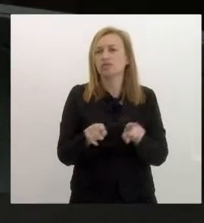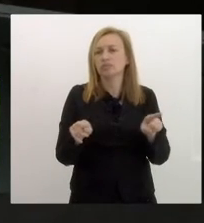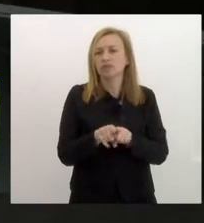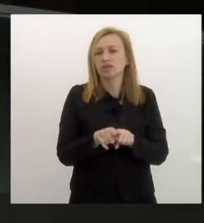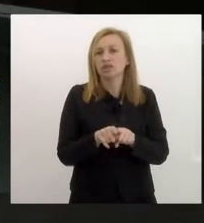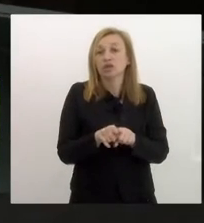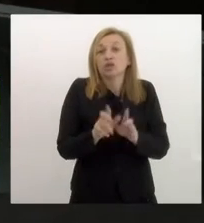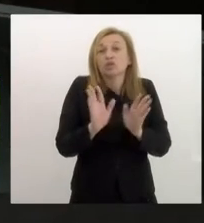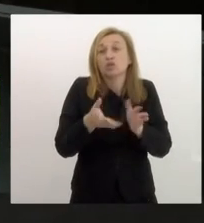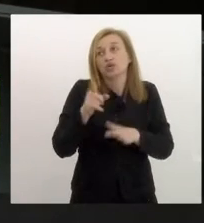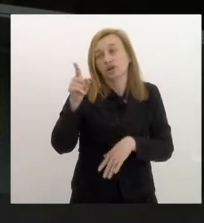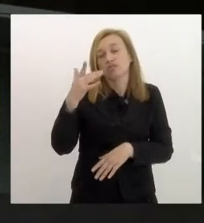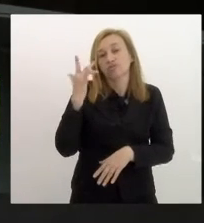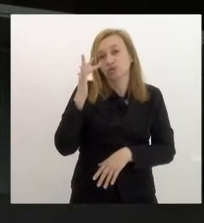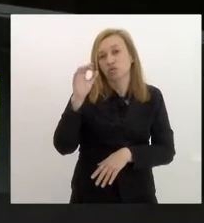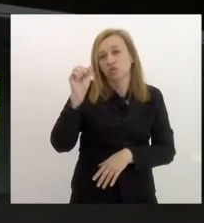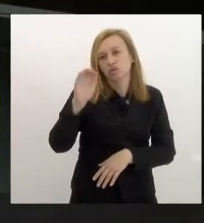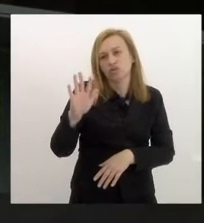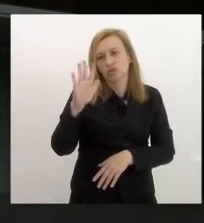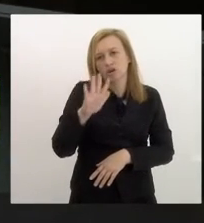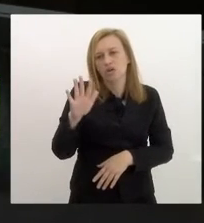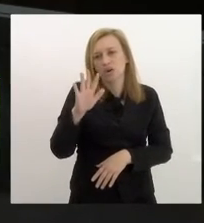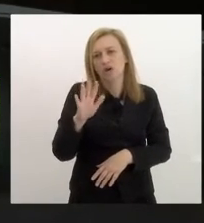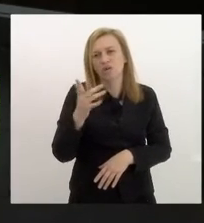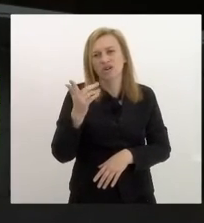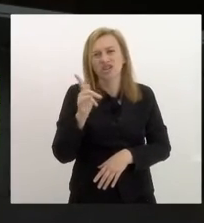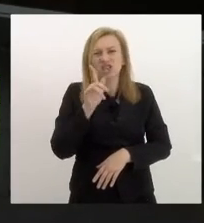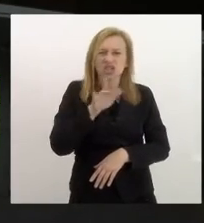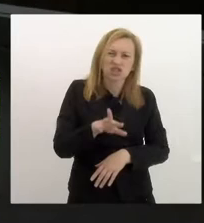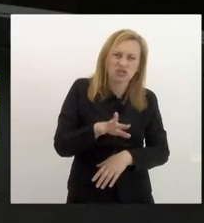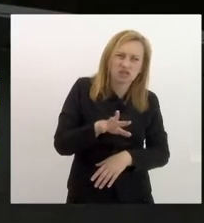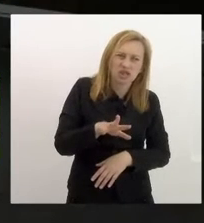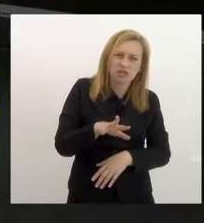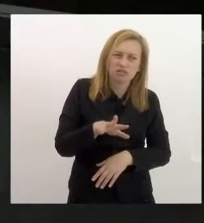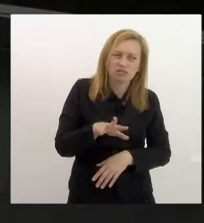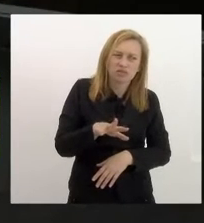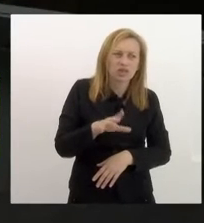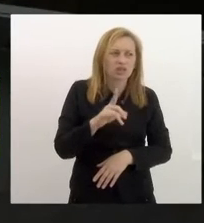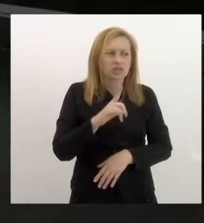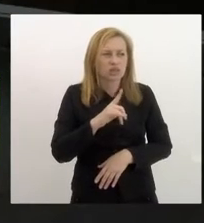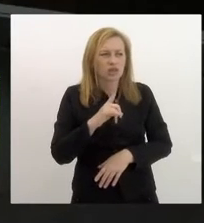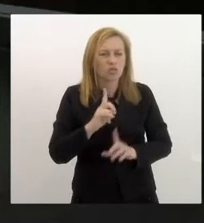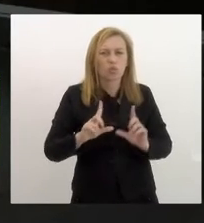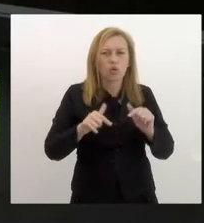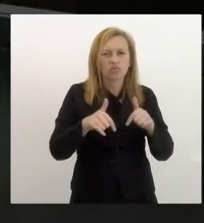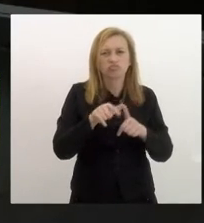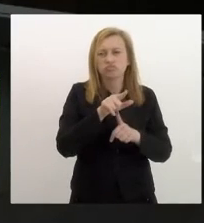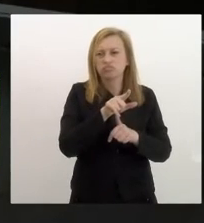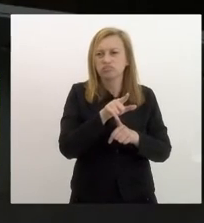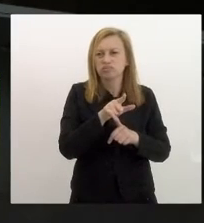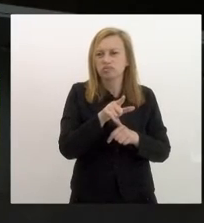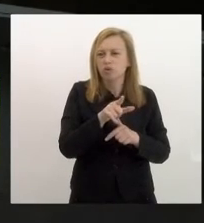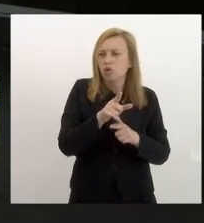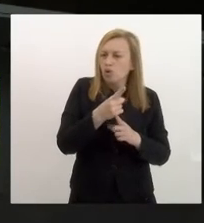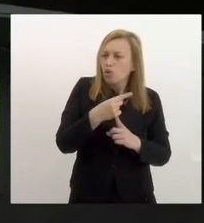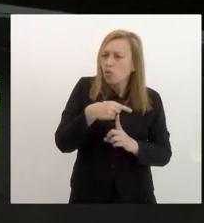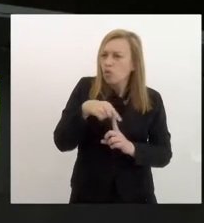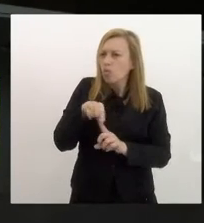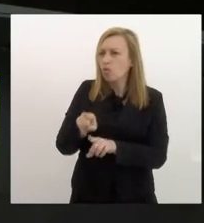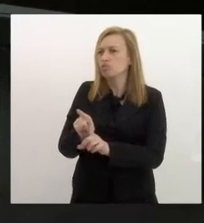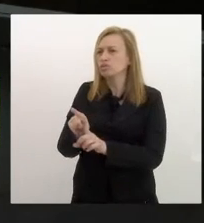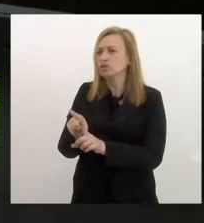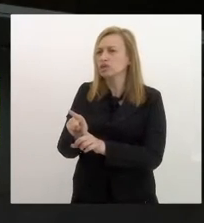hoje está lá no Tesouro Nacional que é uma diferença de nós temos uma ação né contra